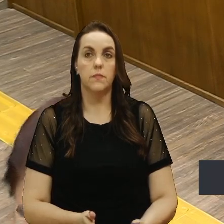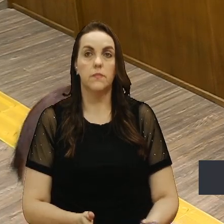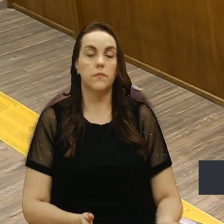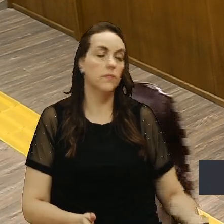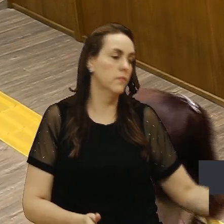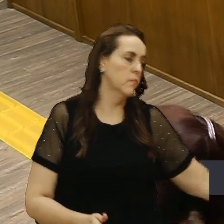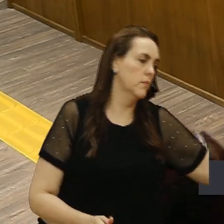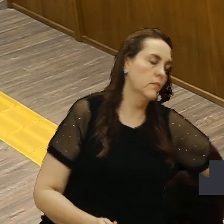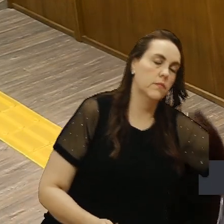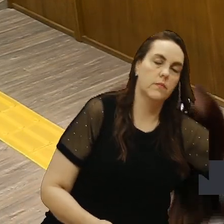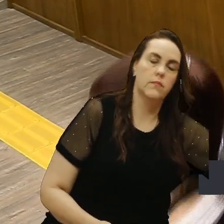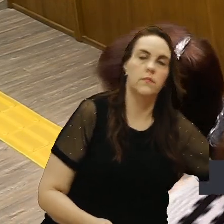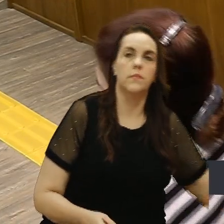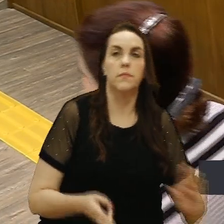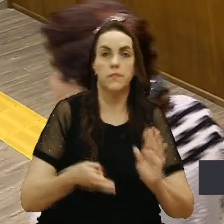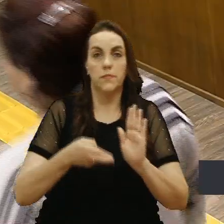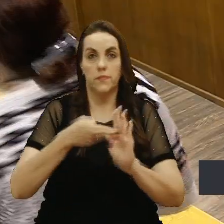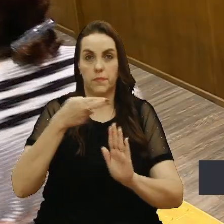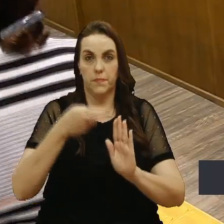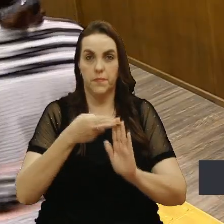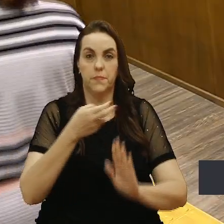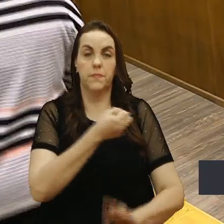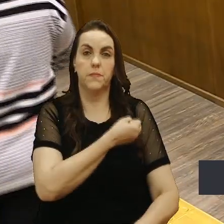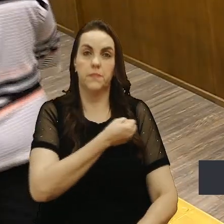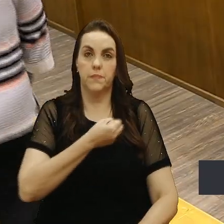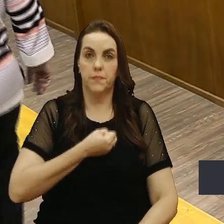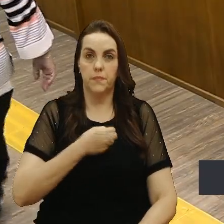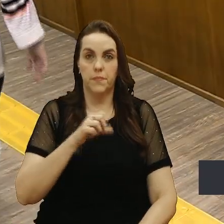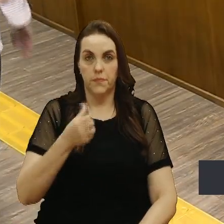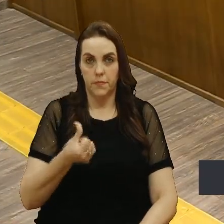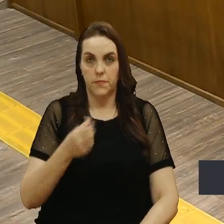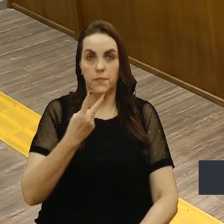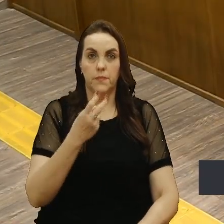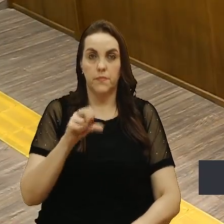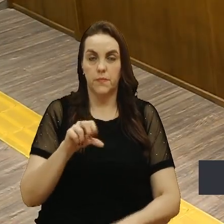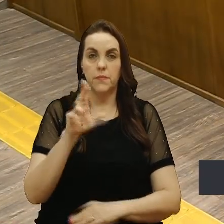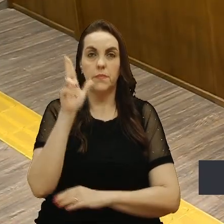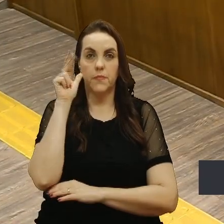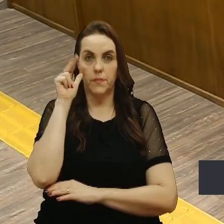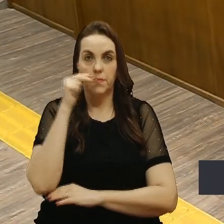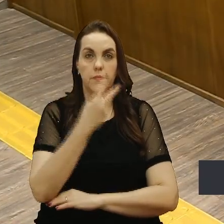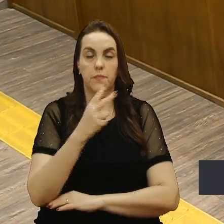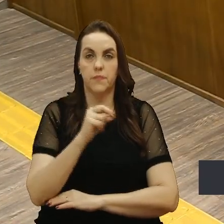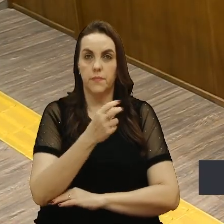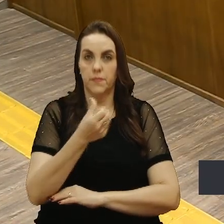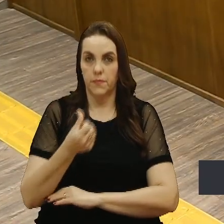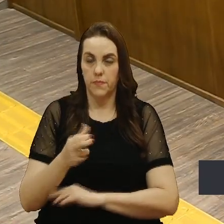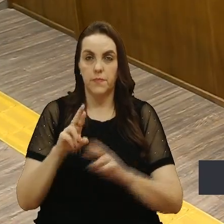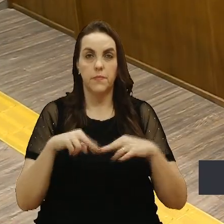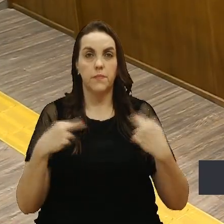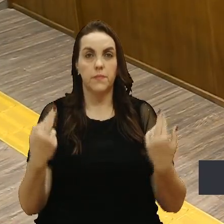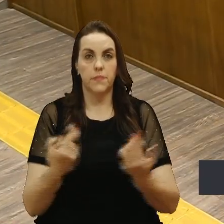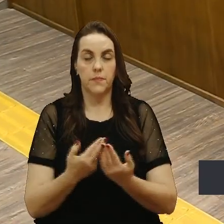De acordo com o requerimento número 6, de 29 de abril de 2026,